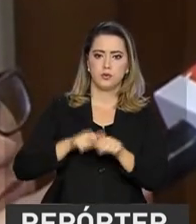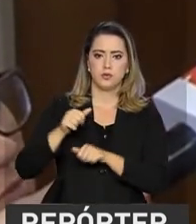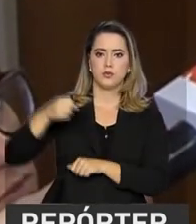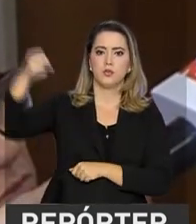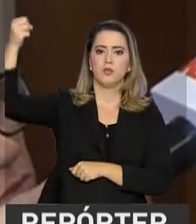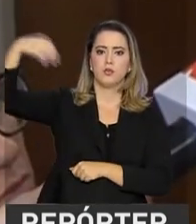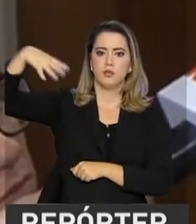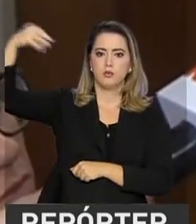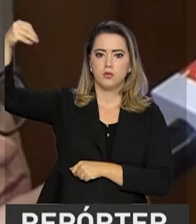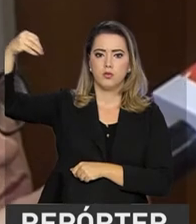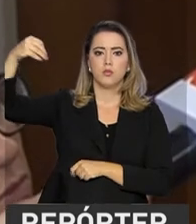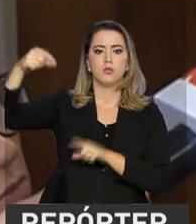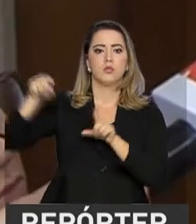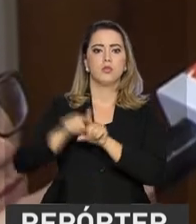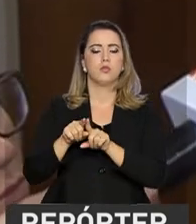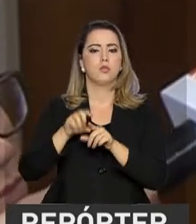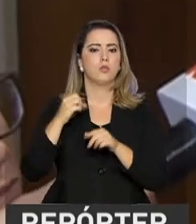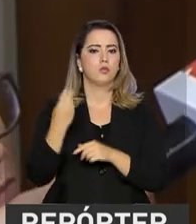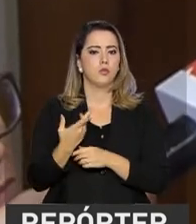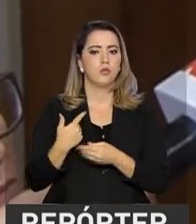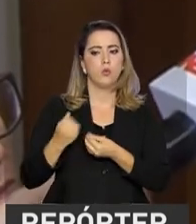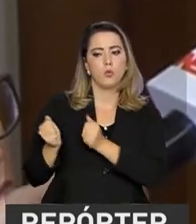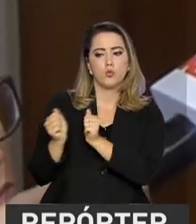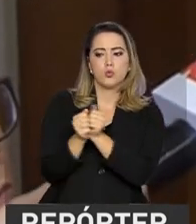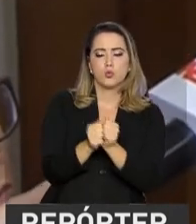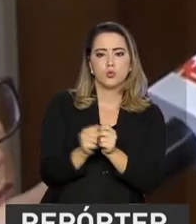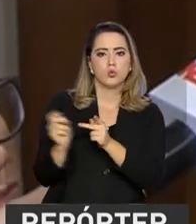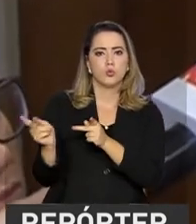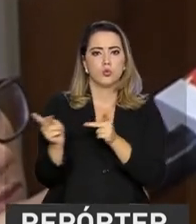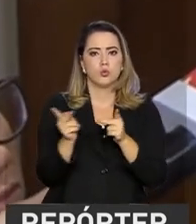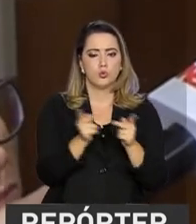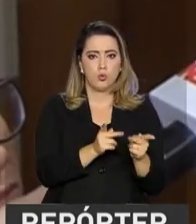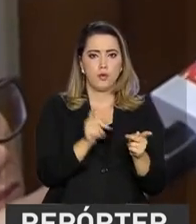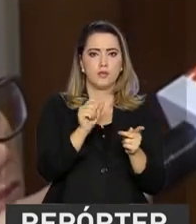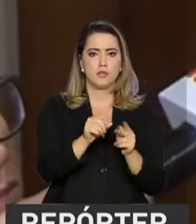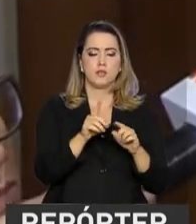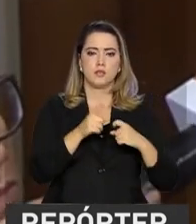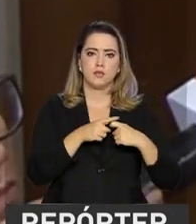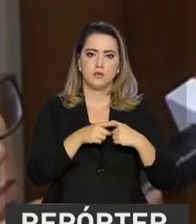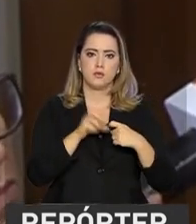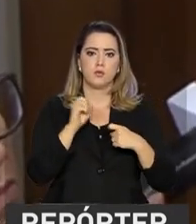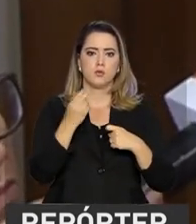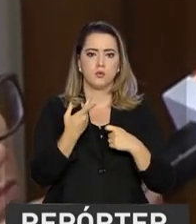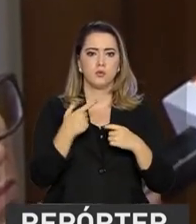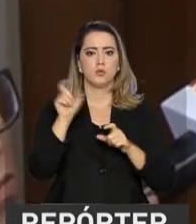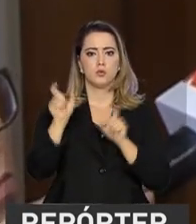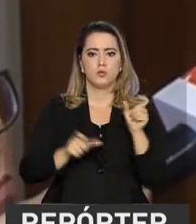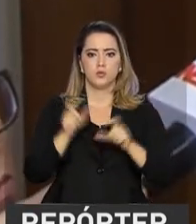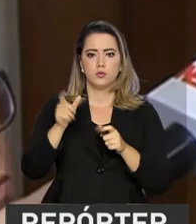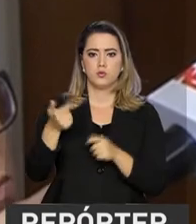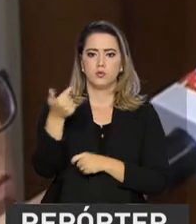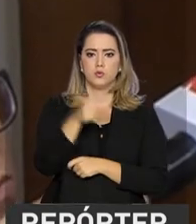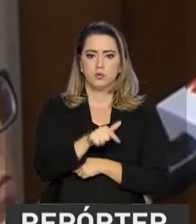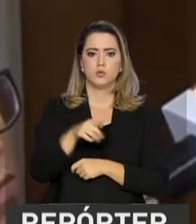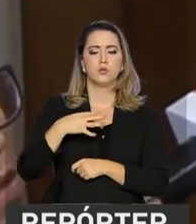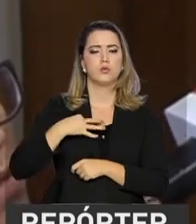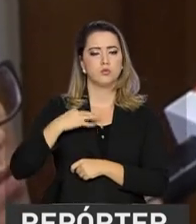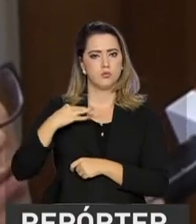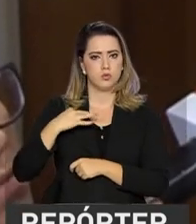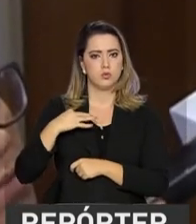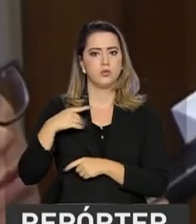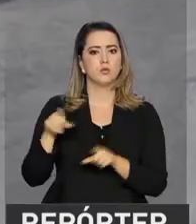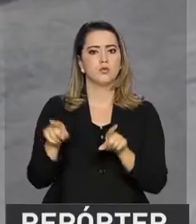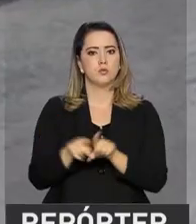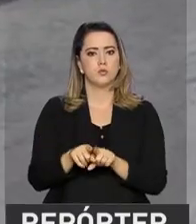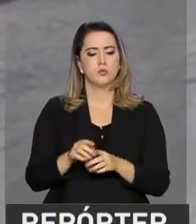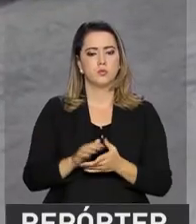uma vizinha e levar uma vizinha no médico fazer afazeres e cuidados ou serviços profissionais gratuitos para pessoas com a terceiros é trabalho voluntário propina